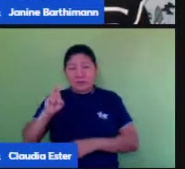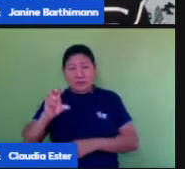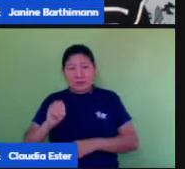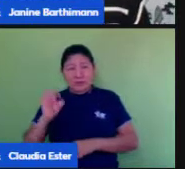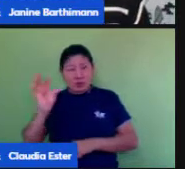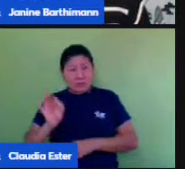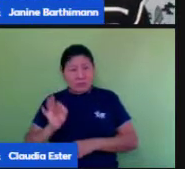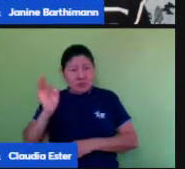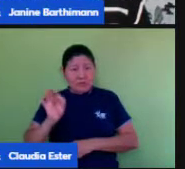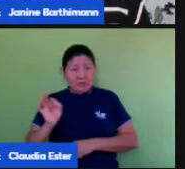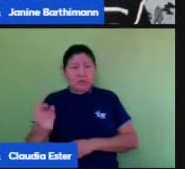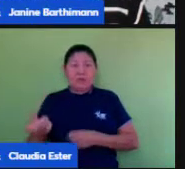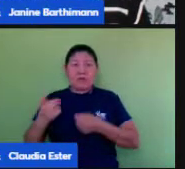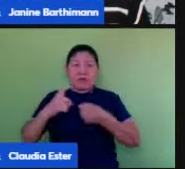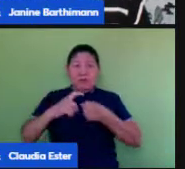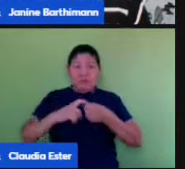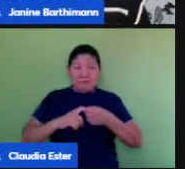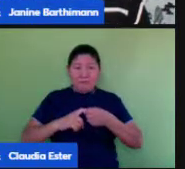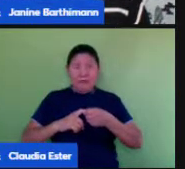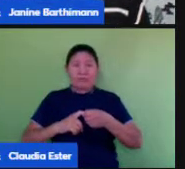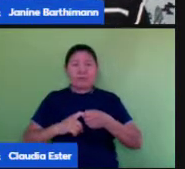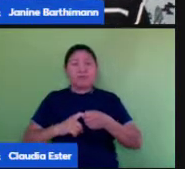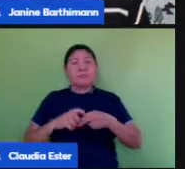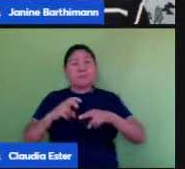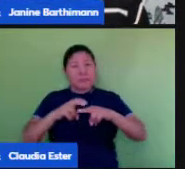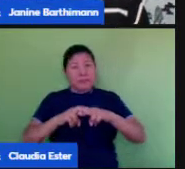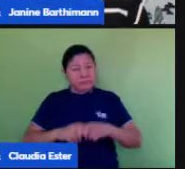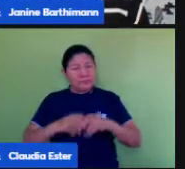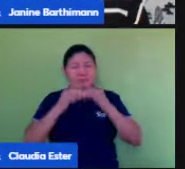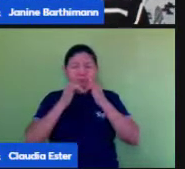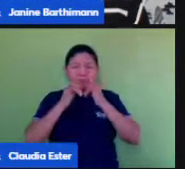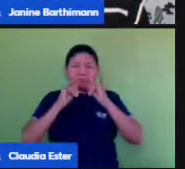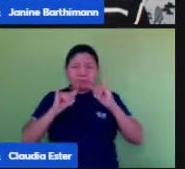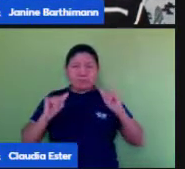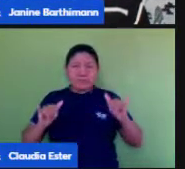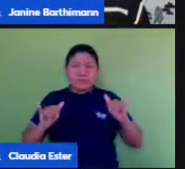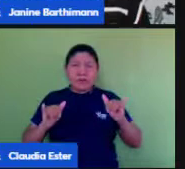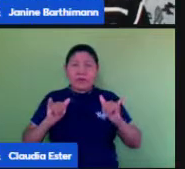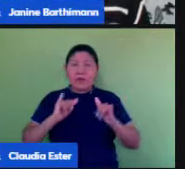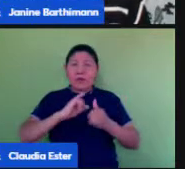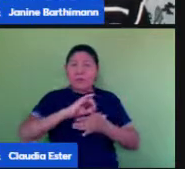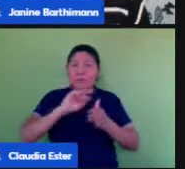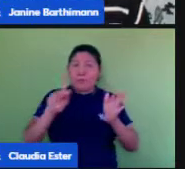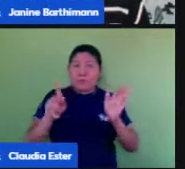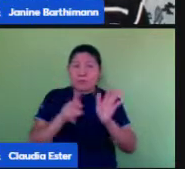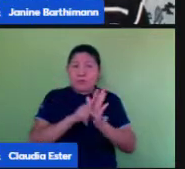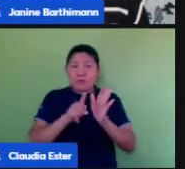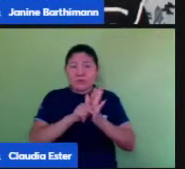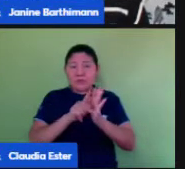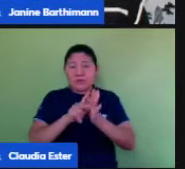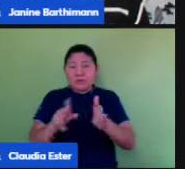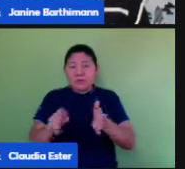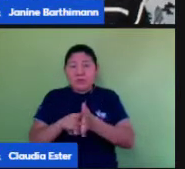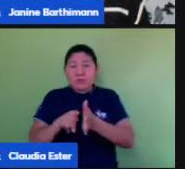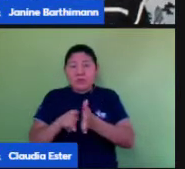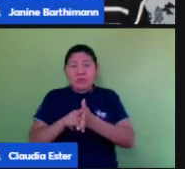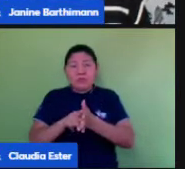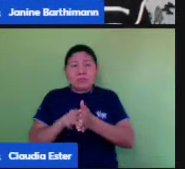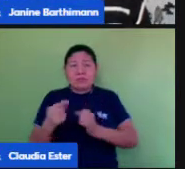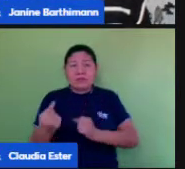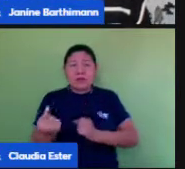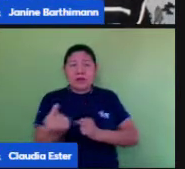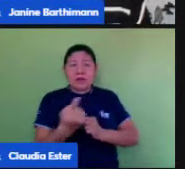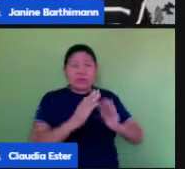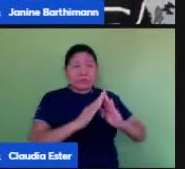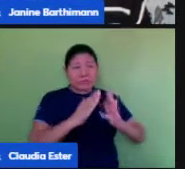e médio. Então, eu volto a retornar lá ao POP, ao projeto de biossegurança de cada escola, que ia ver as